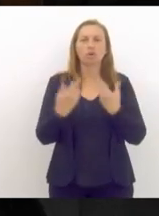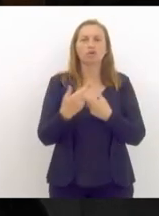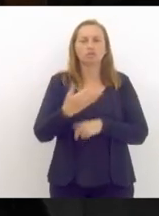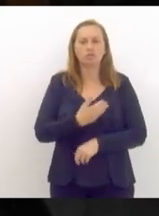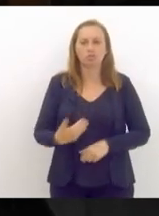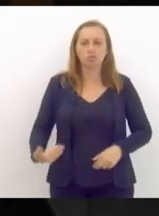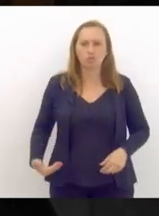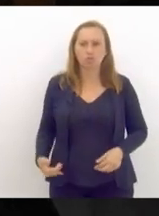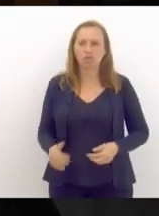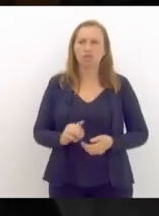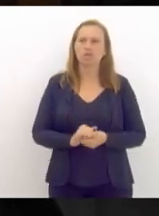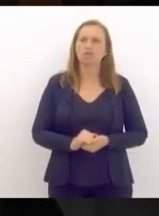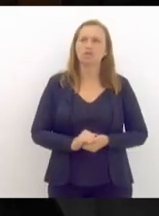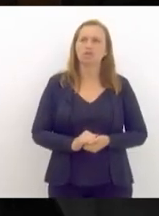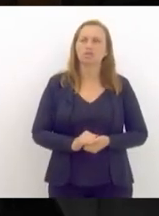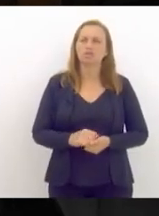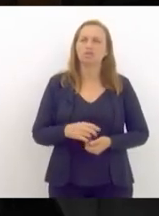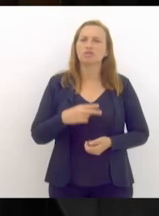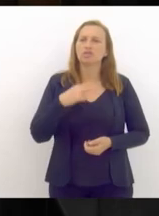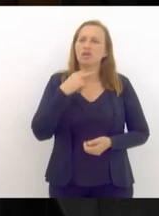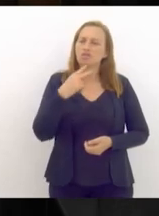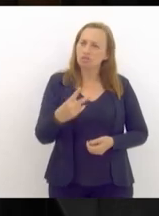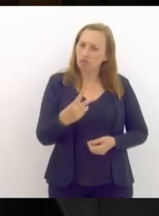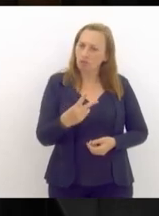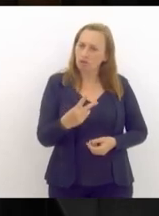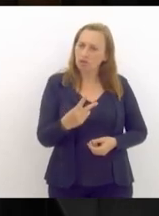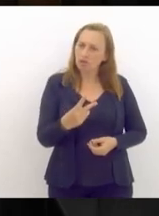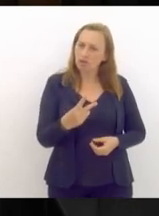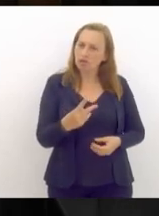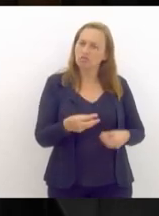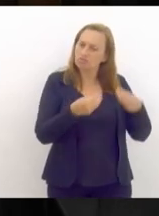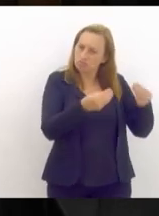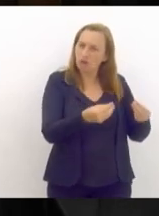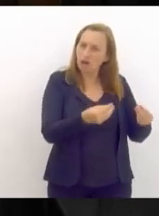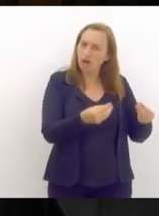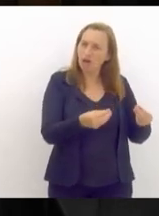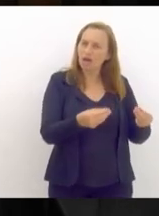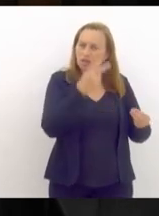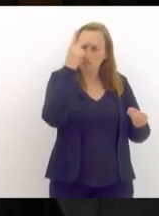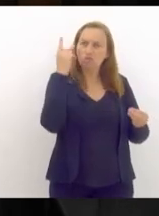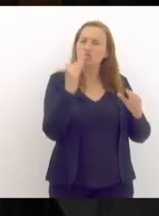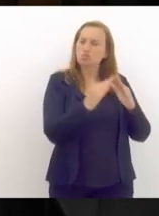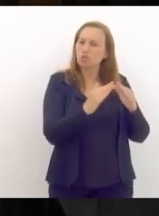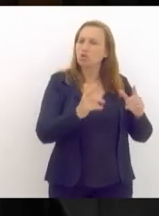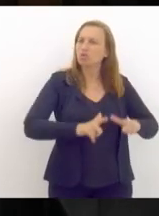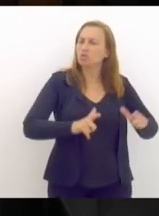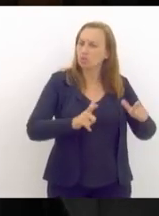pública para dar voz a esses moradores, e não só dar voz,